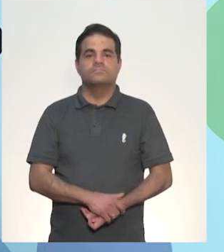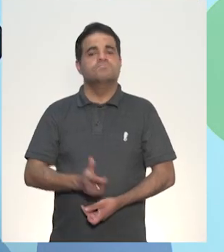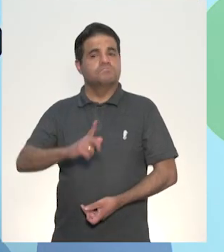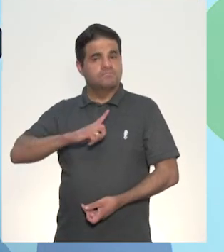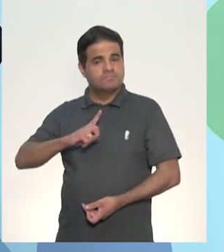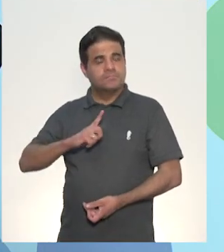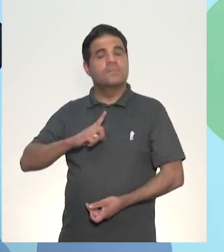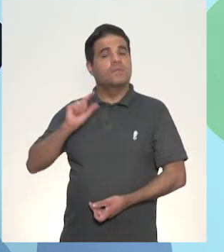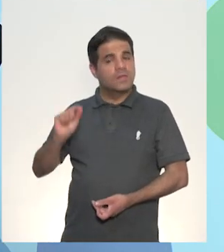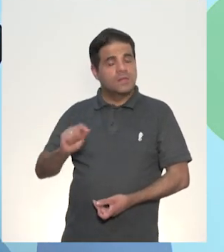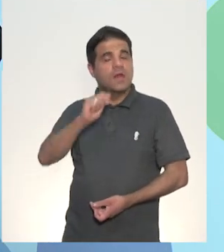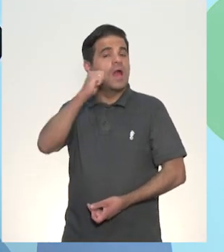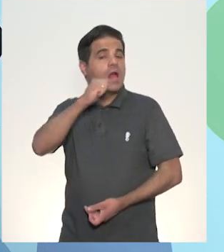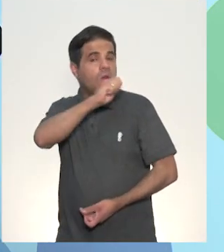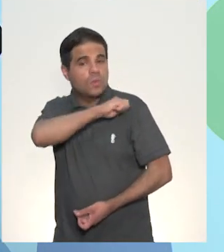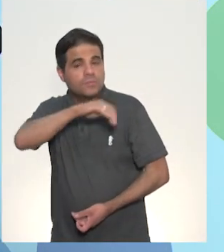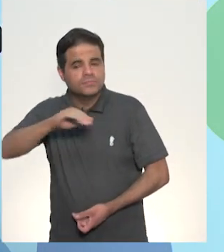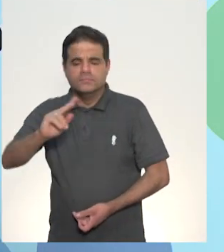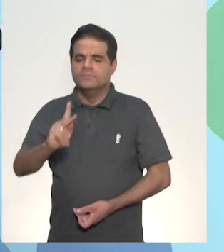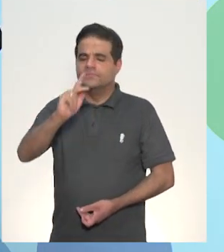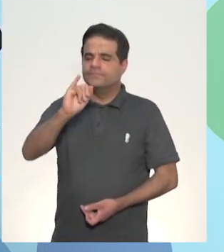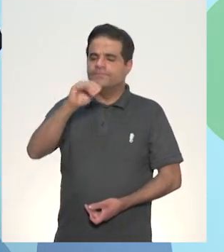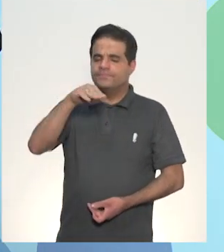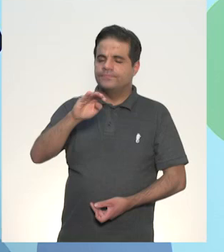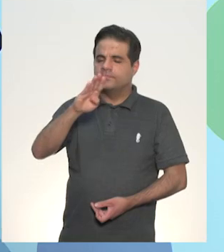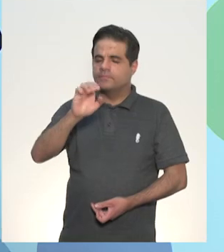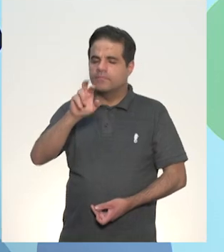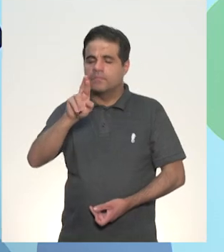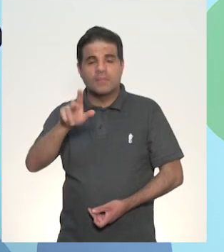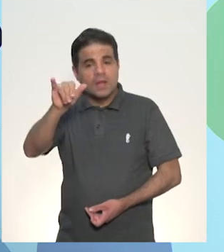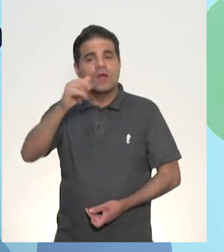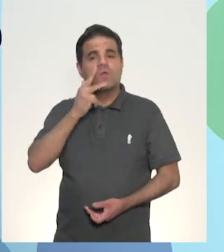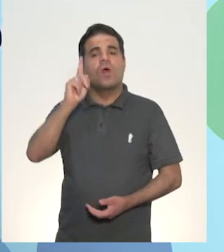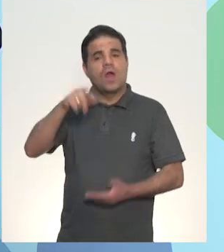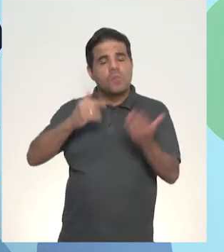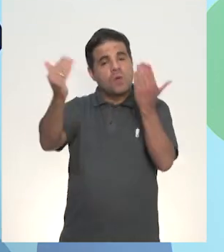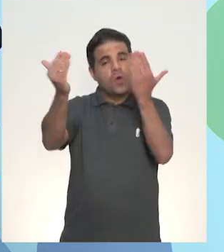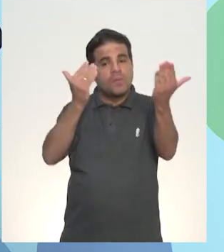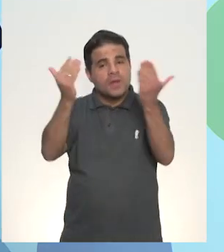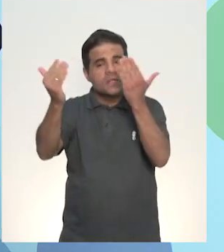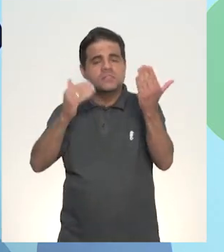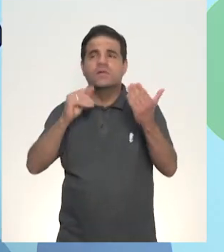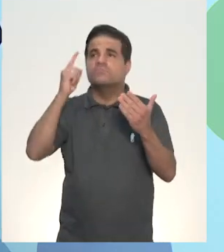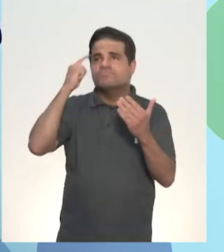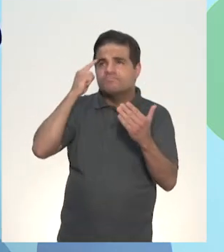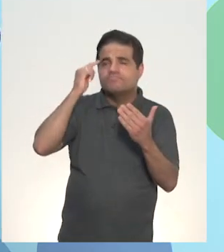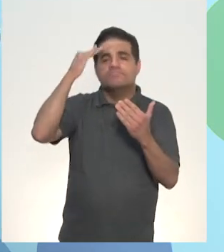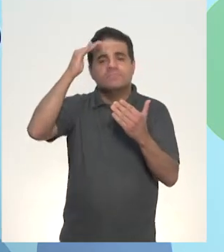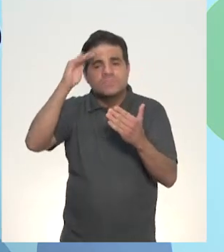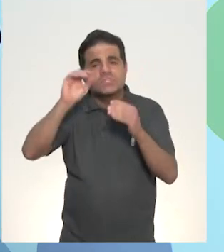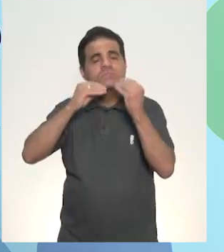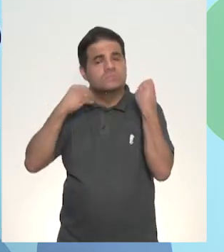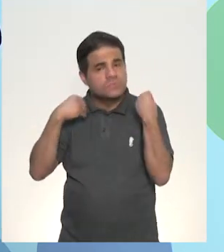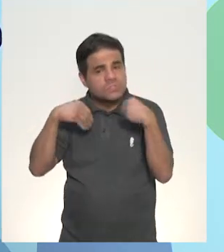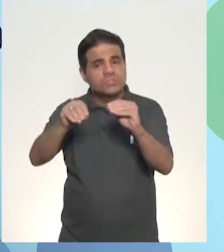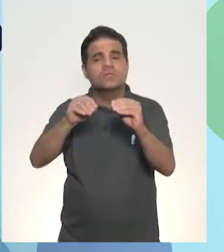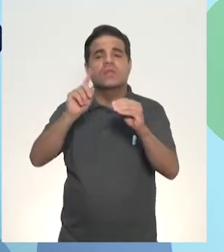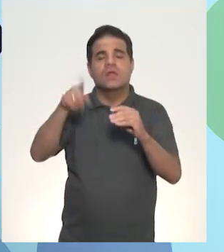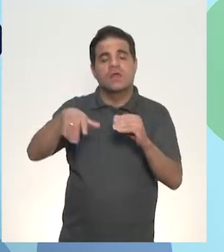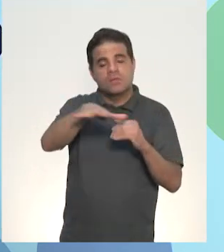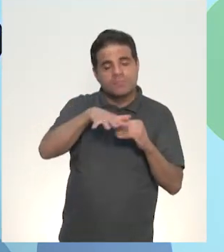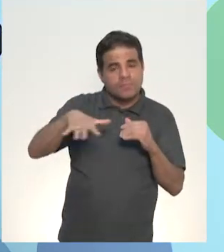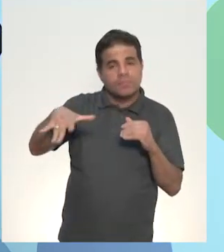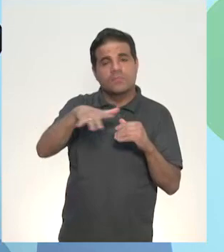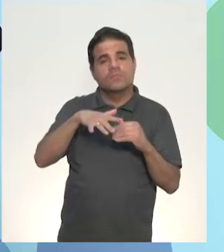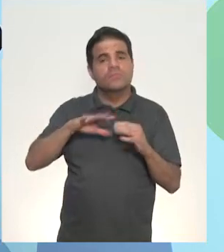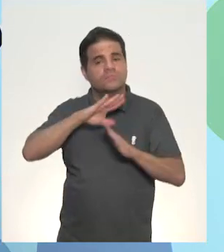Temos aqui a aluna Kimberly, da professora Priscila, que falou que é uma comparação subentendida. Colocaram que é a parte